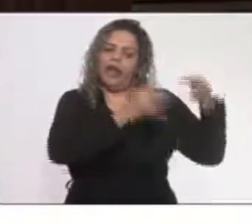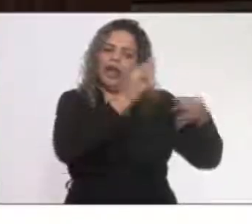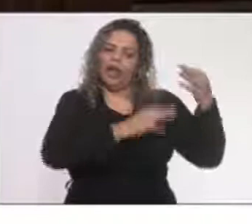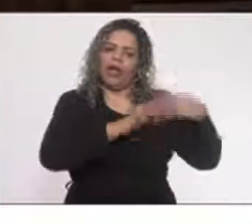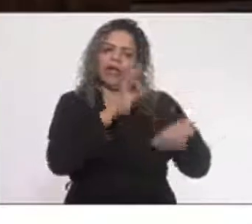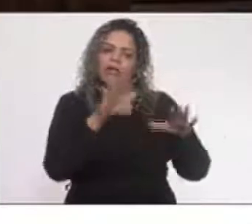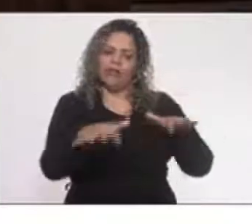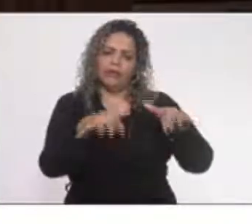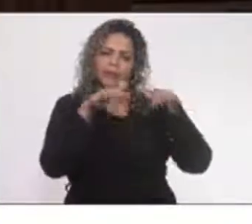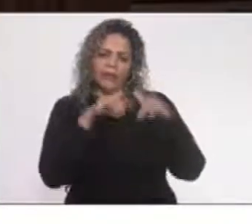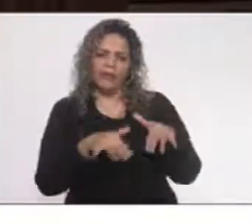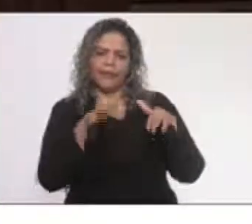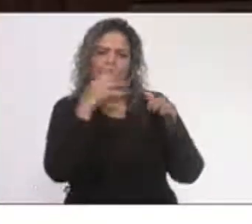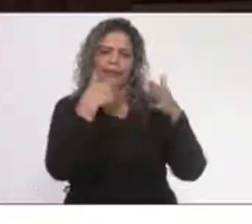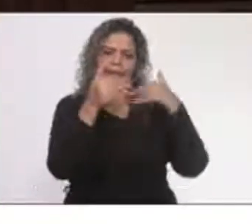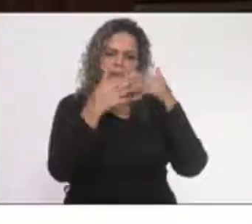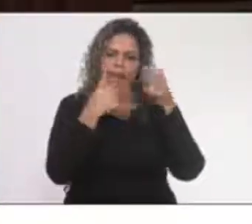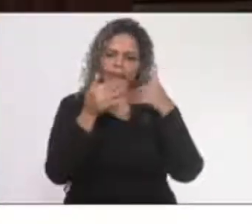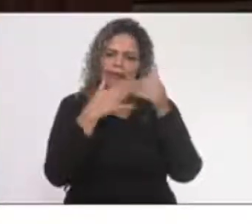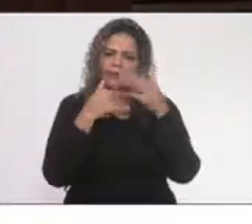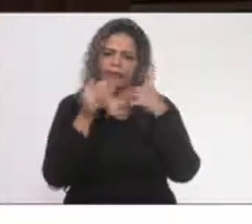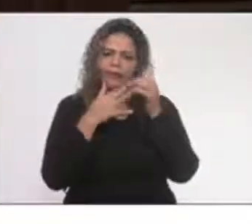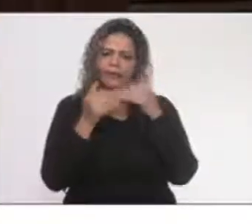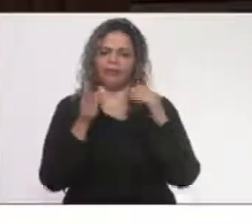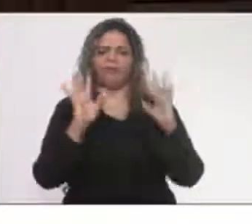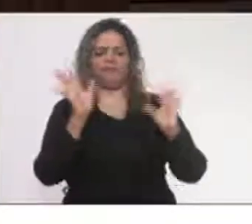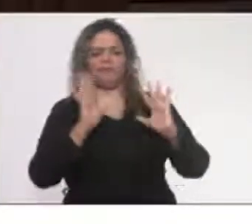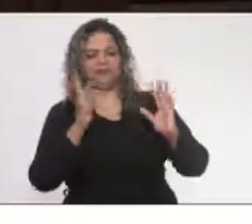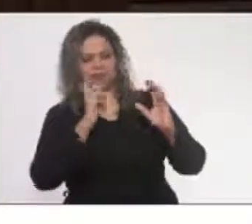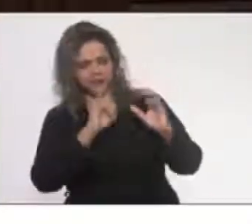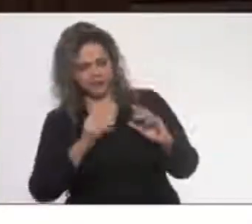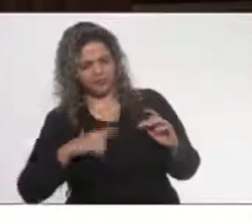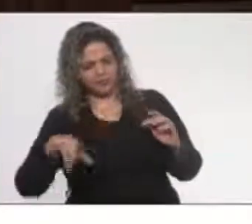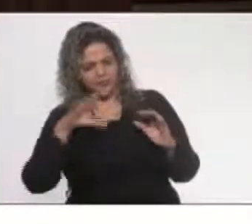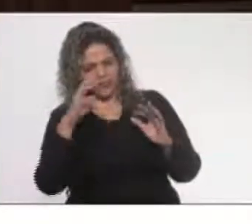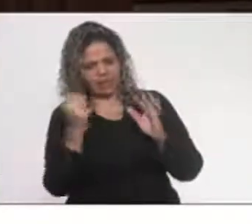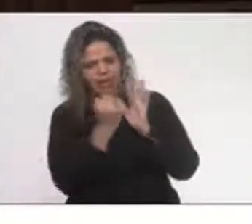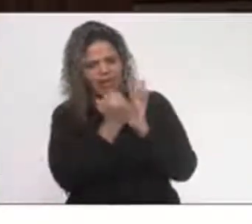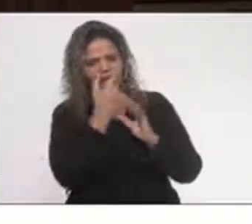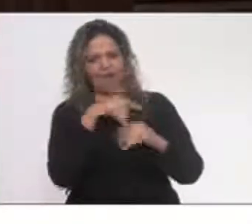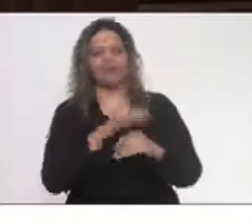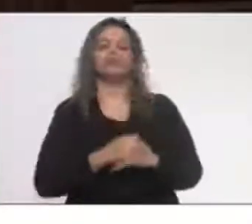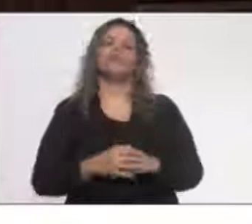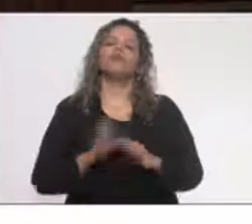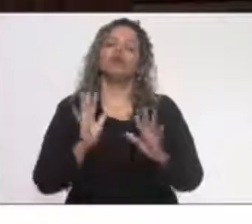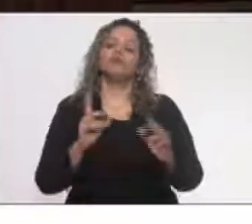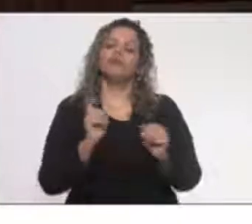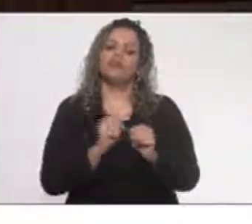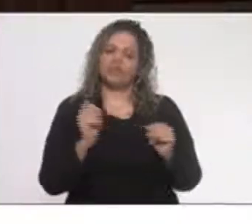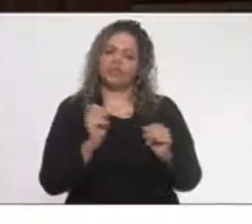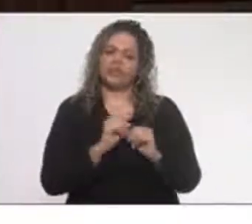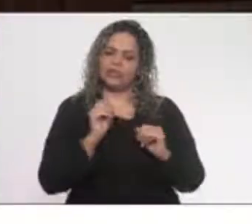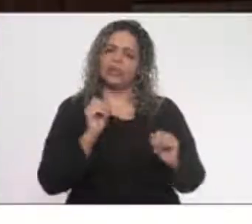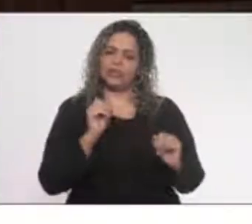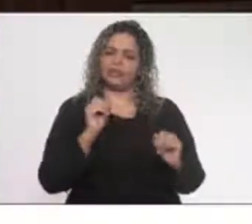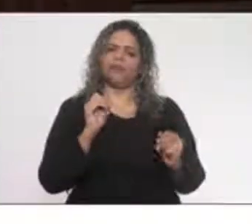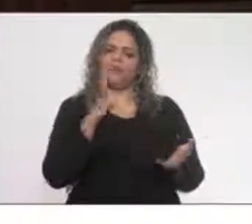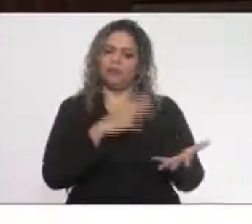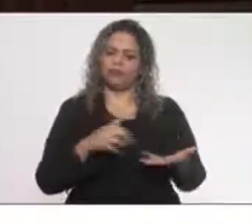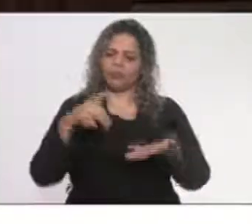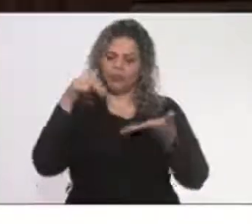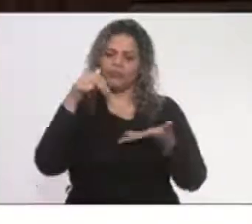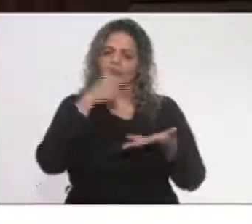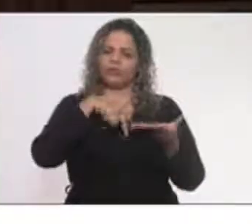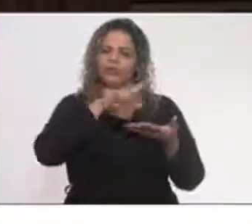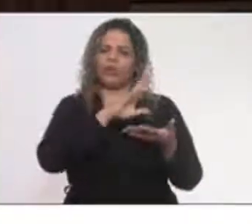no auditório qualquer que fosse, por mais simbólico que esses auditórios também sejam, mas fazer a posse nas